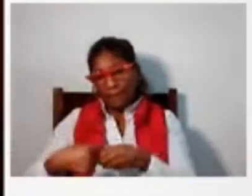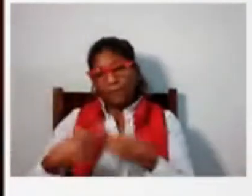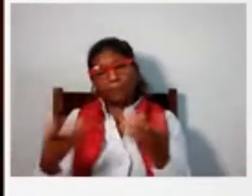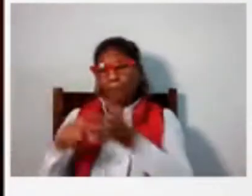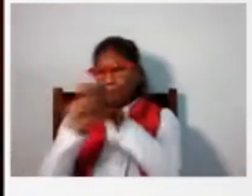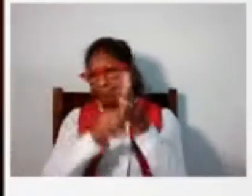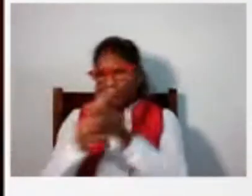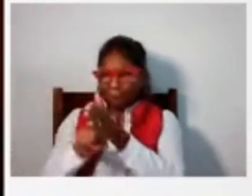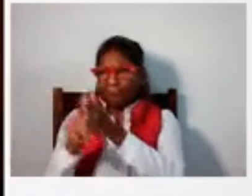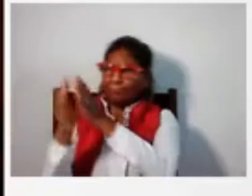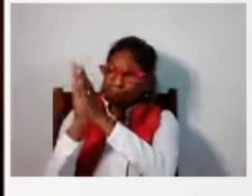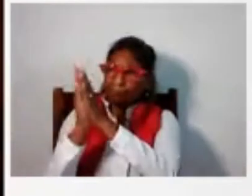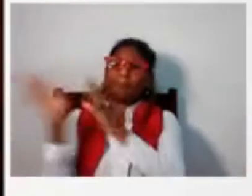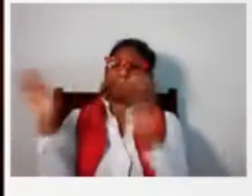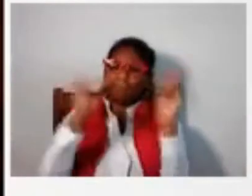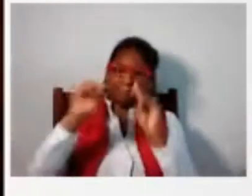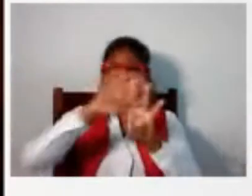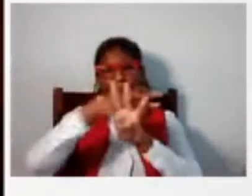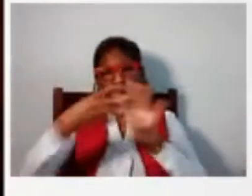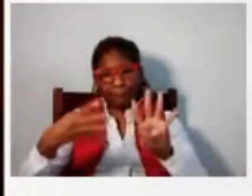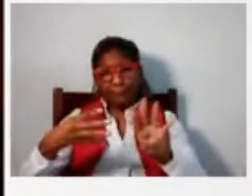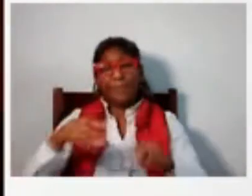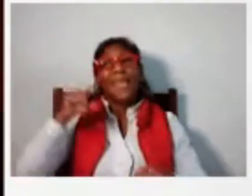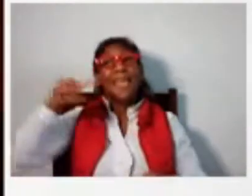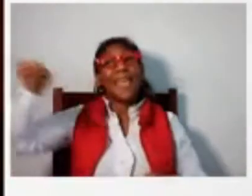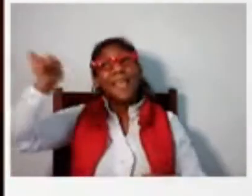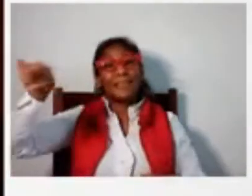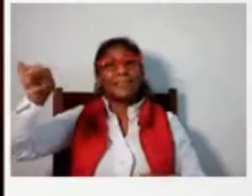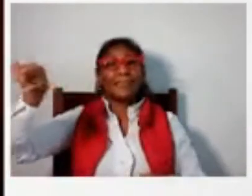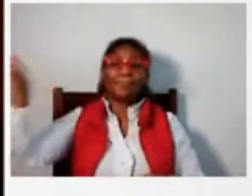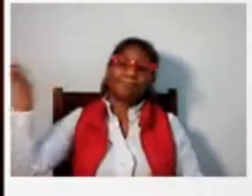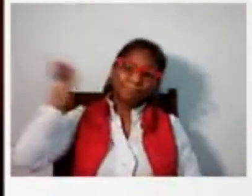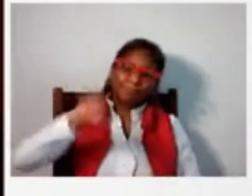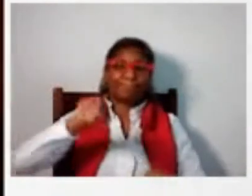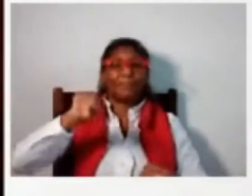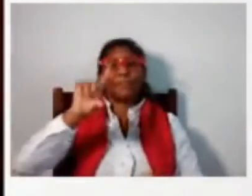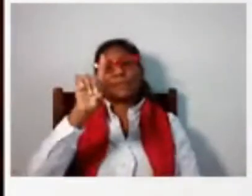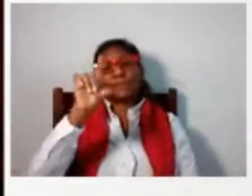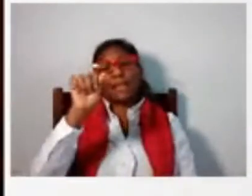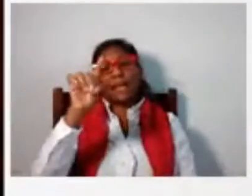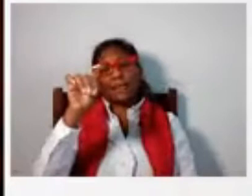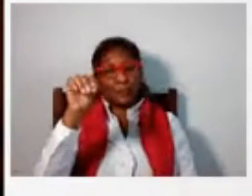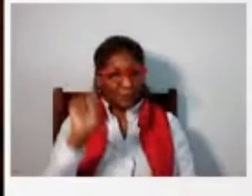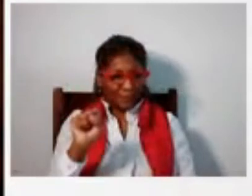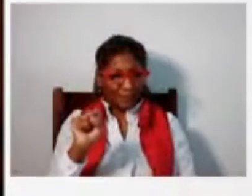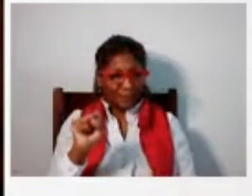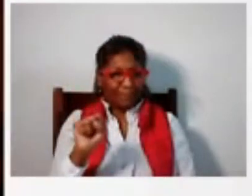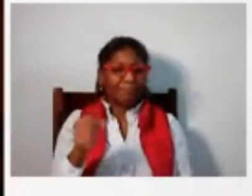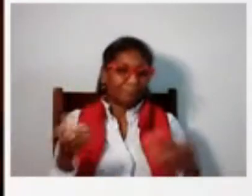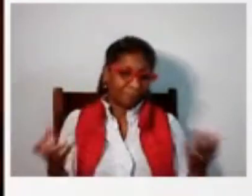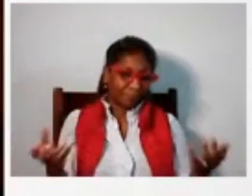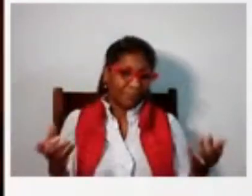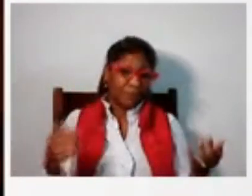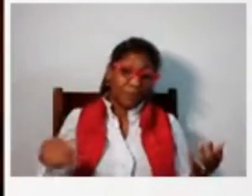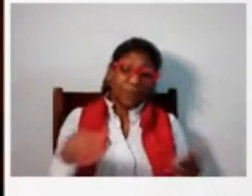que nos repassam os números sobre os quais traçamos esses indicadores. Então a gente